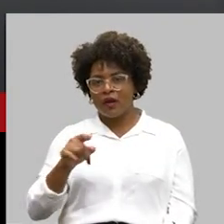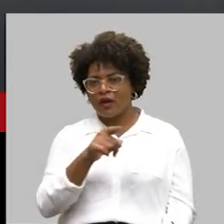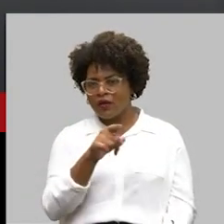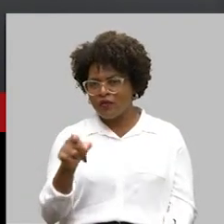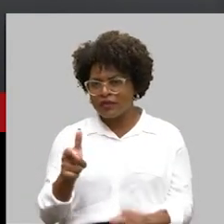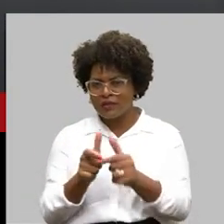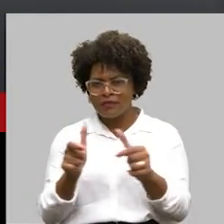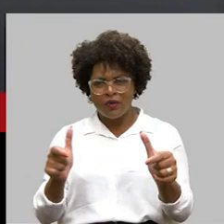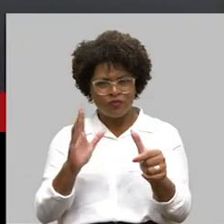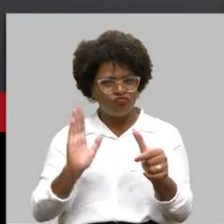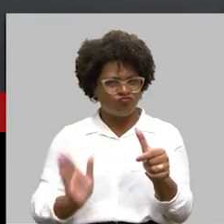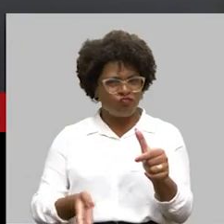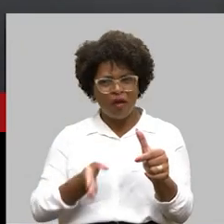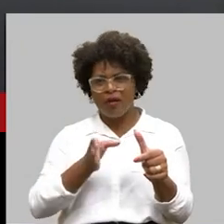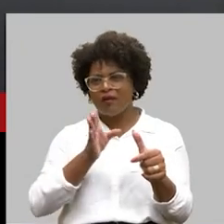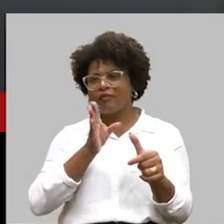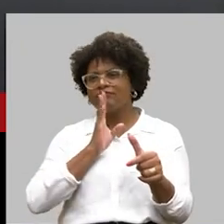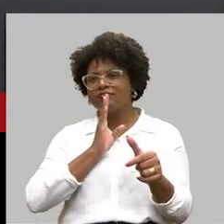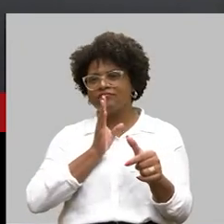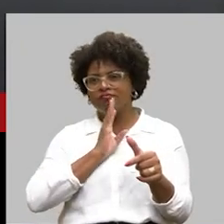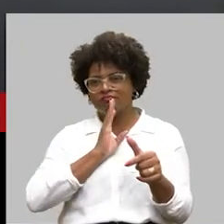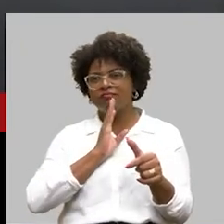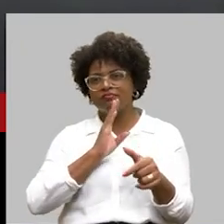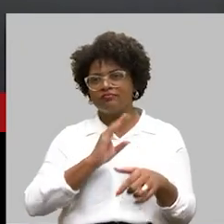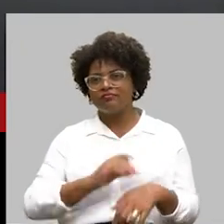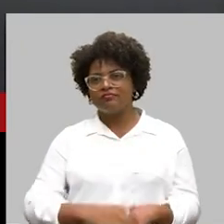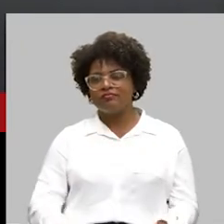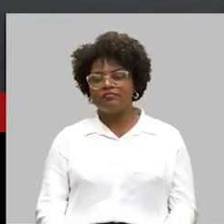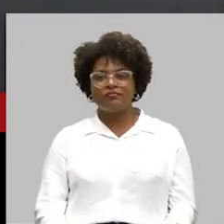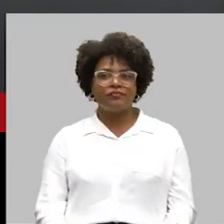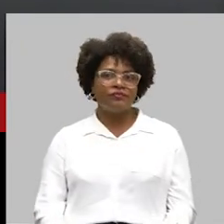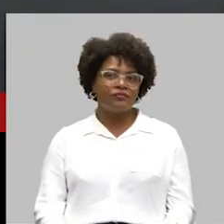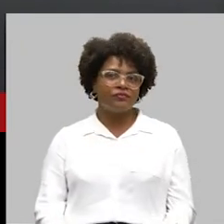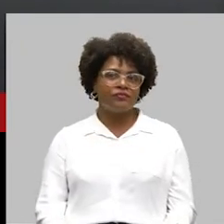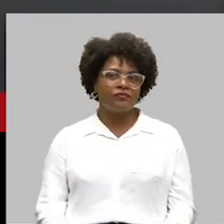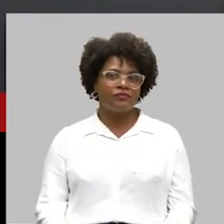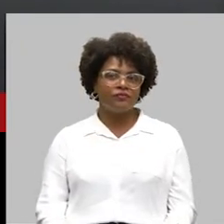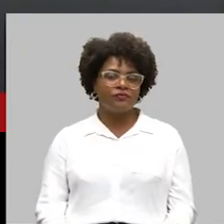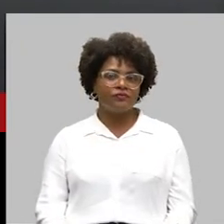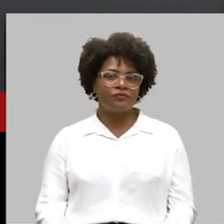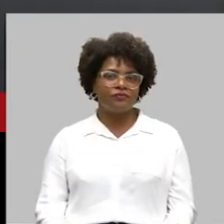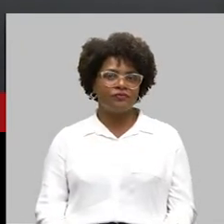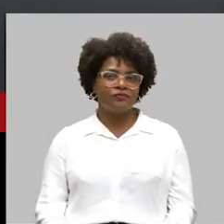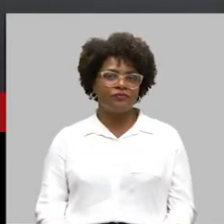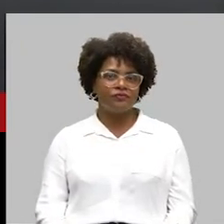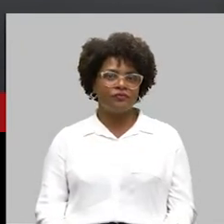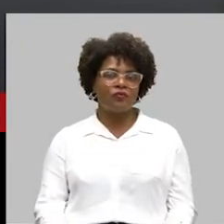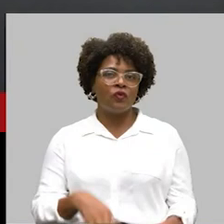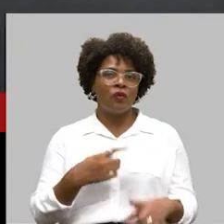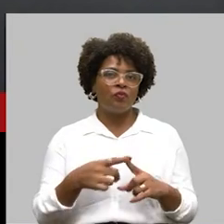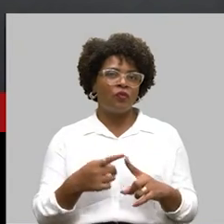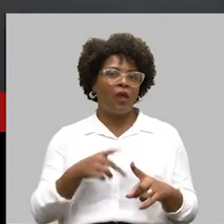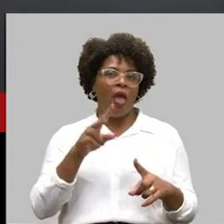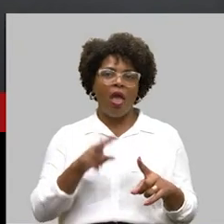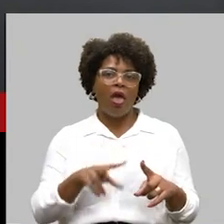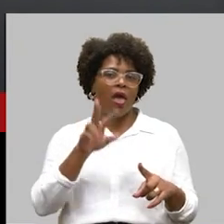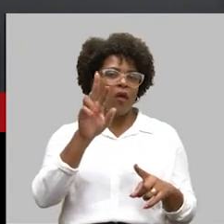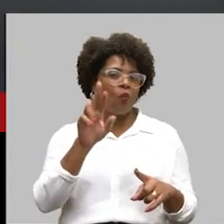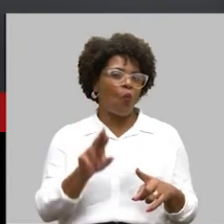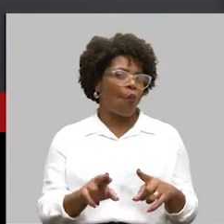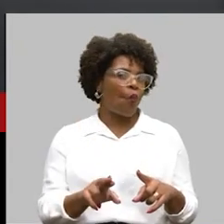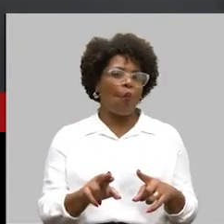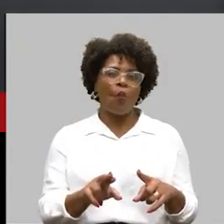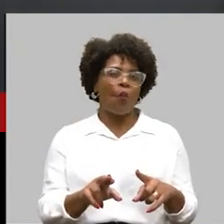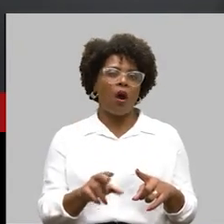e a maioria de nós que estamos aqui já temos esse conhecimento porque bebemos na fonte desse grande